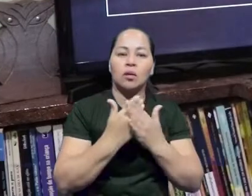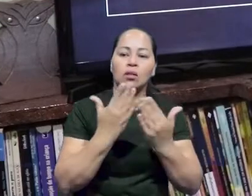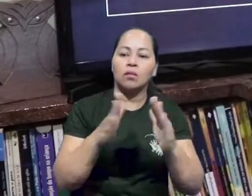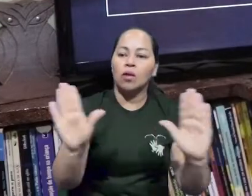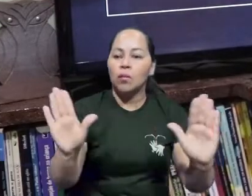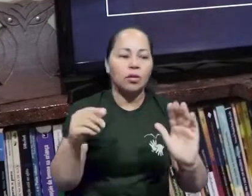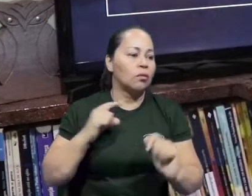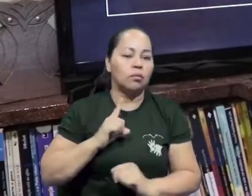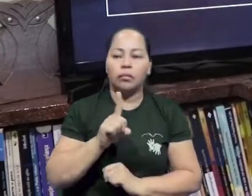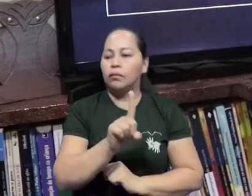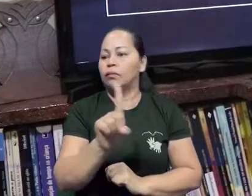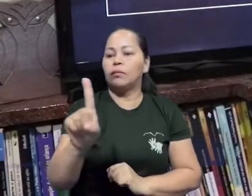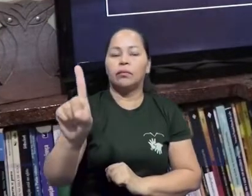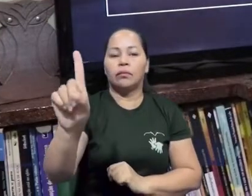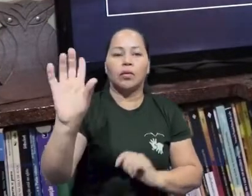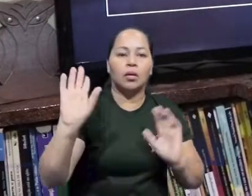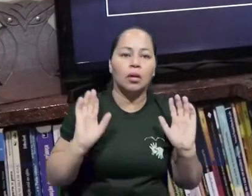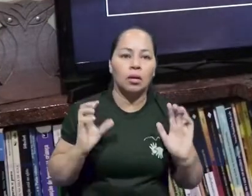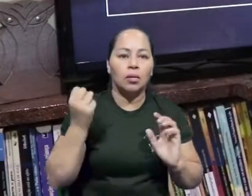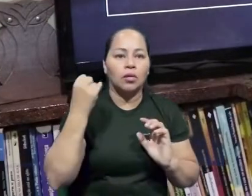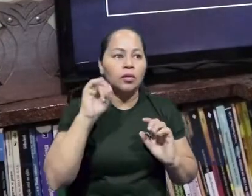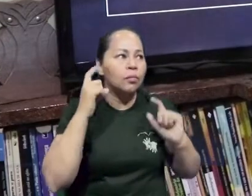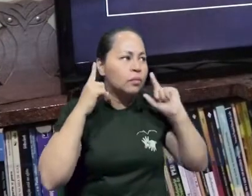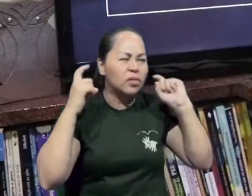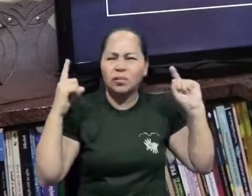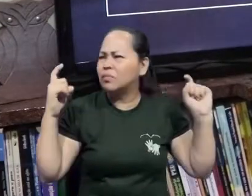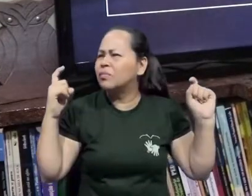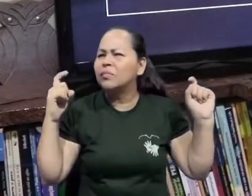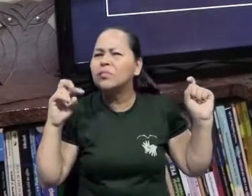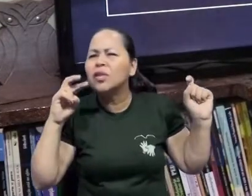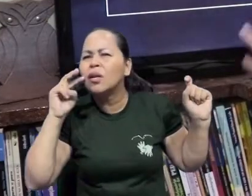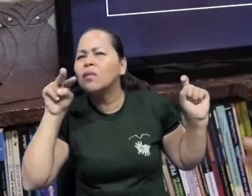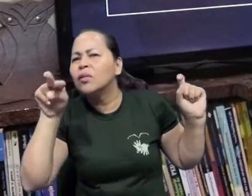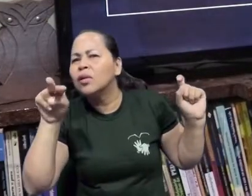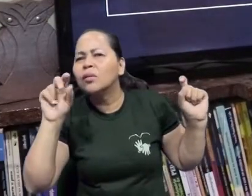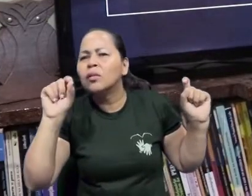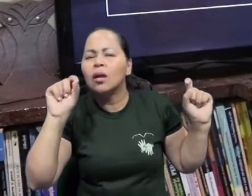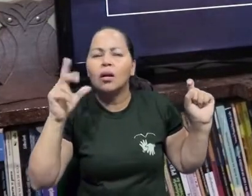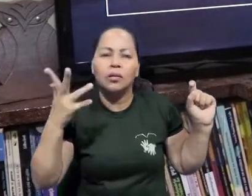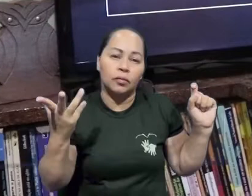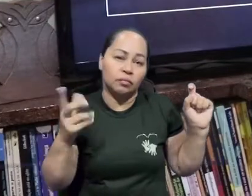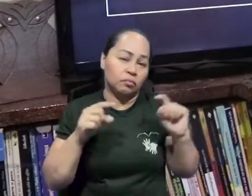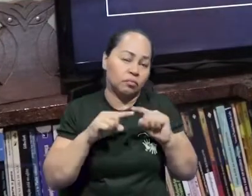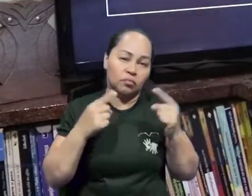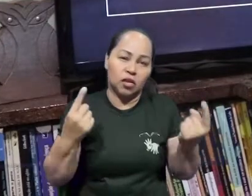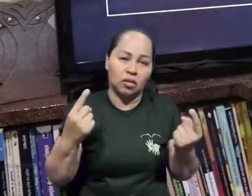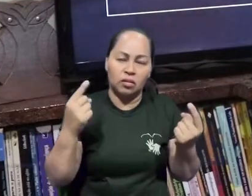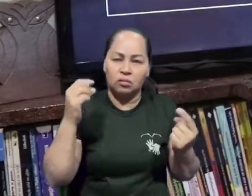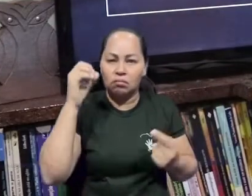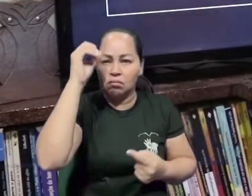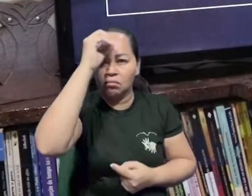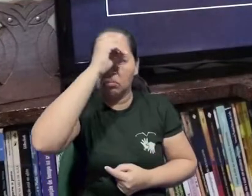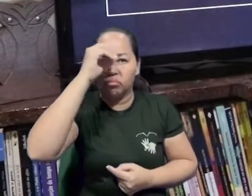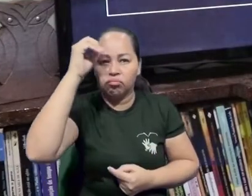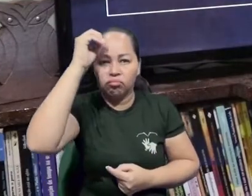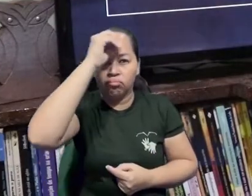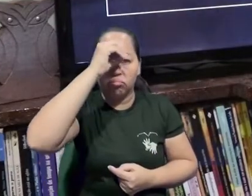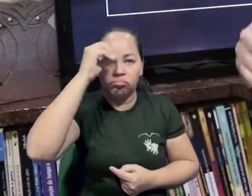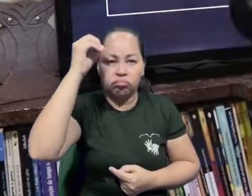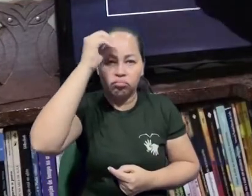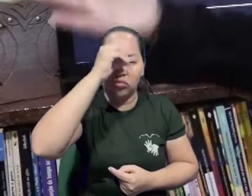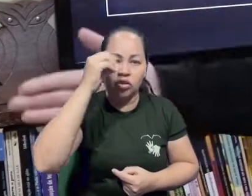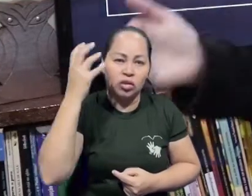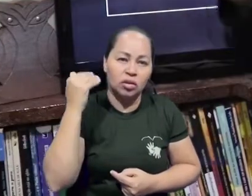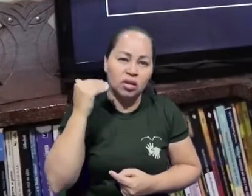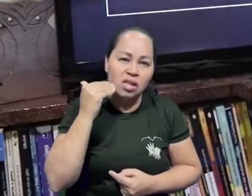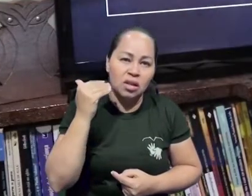sair. Em casa também é a mesma coisa, né? Viu algum barulho, já corre para ver o que é, mas sem noção, né, de que